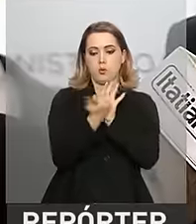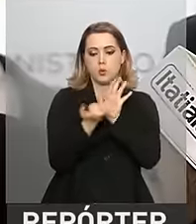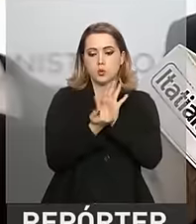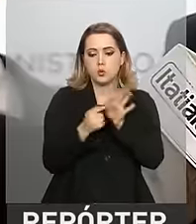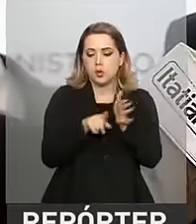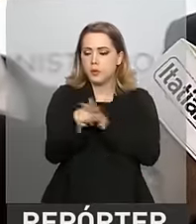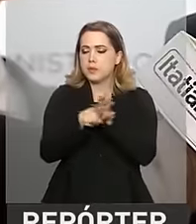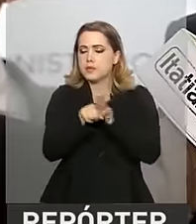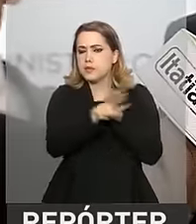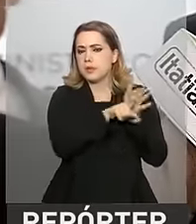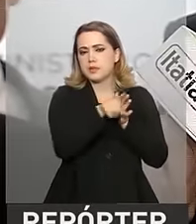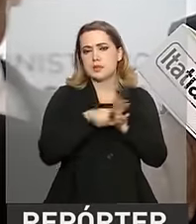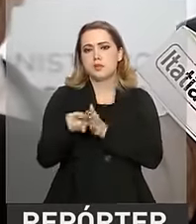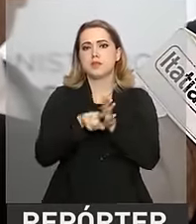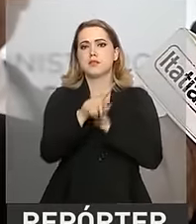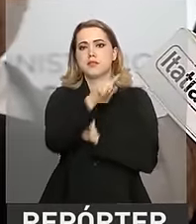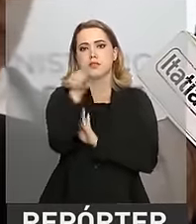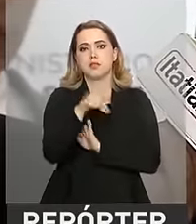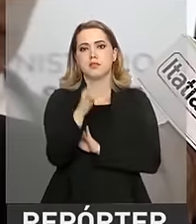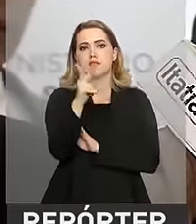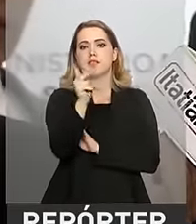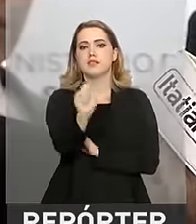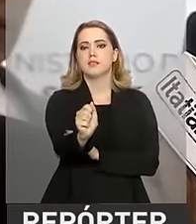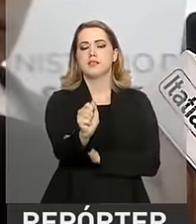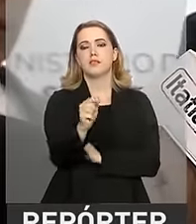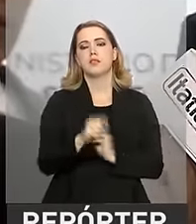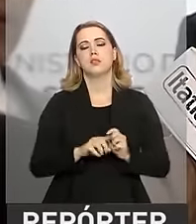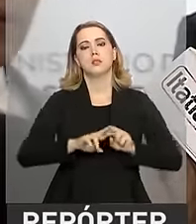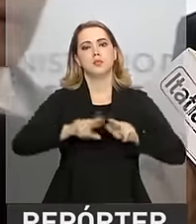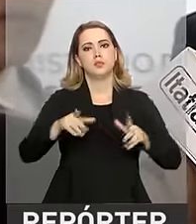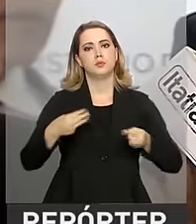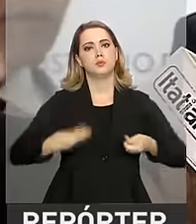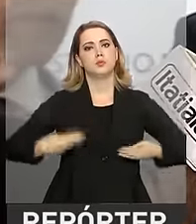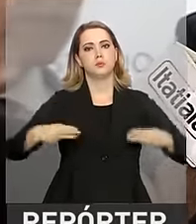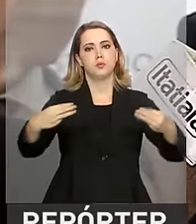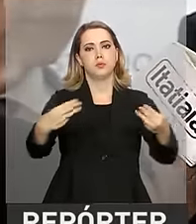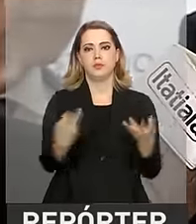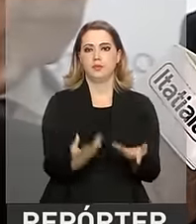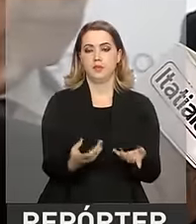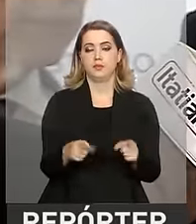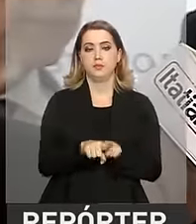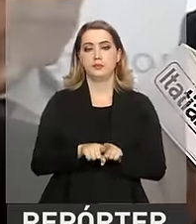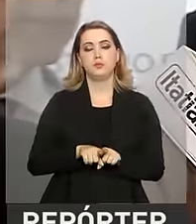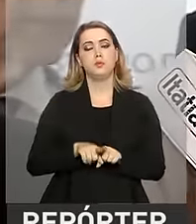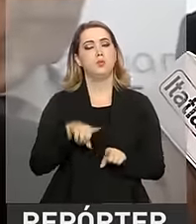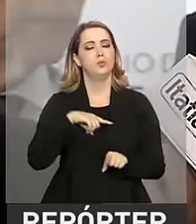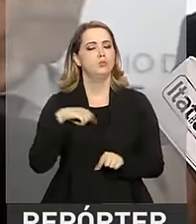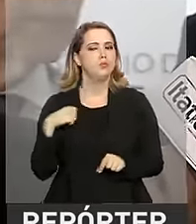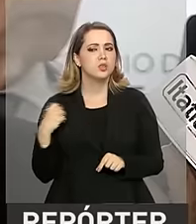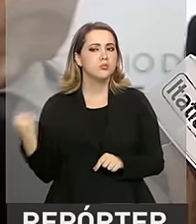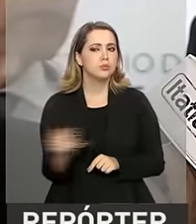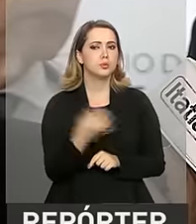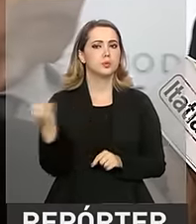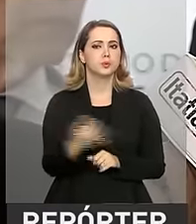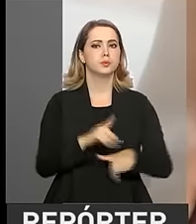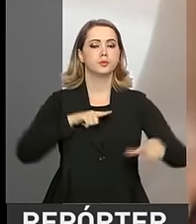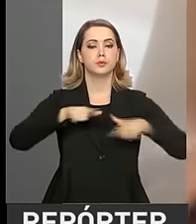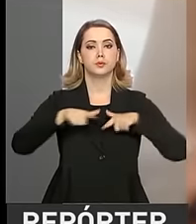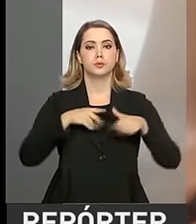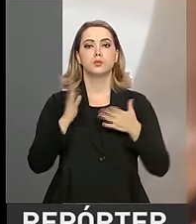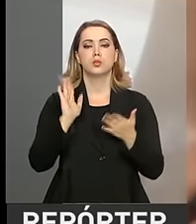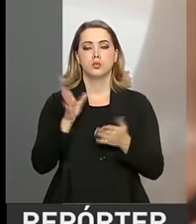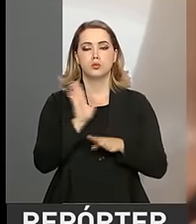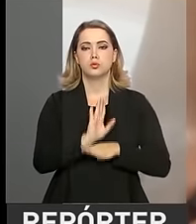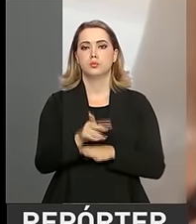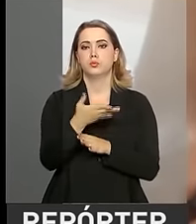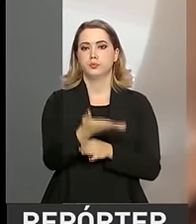zica pelo Ministério da Saúde Ministério da Educação e ciência e tecnologia Então existe uma série de ações feitas nesse sentido o